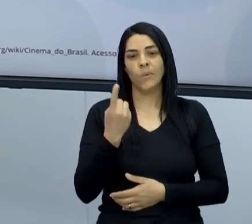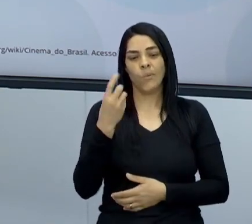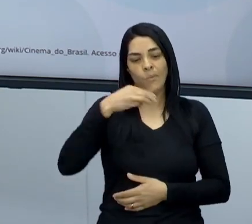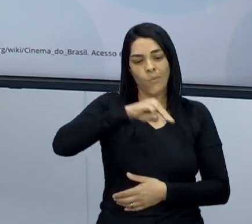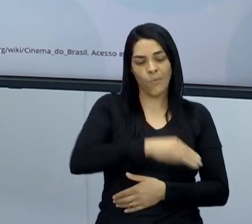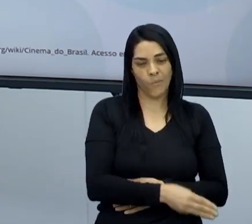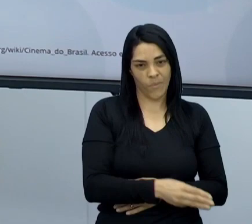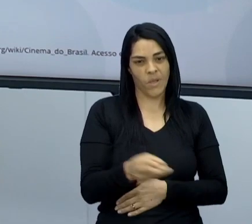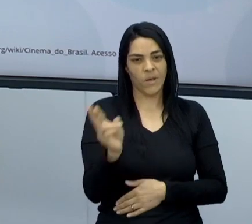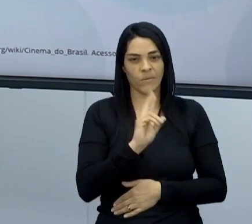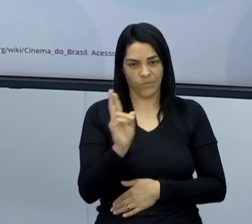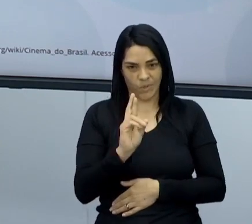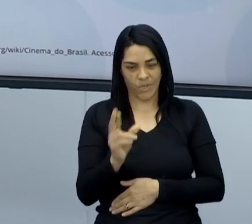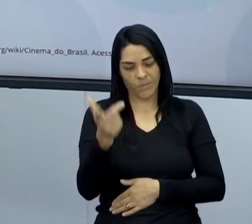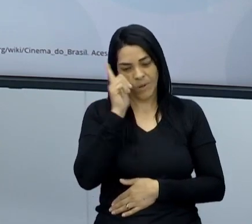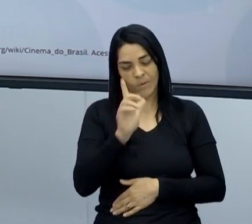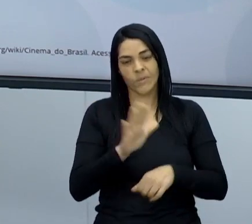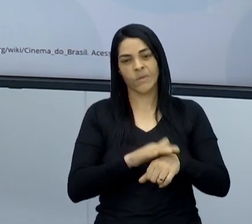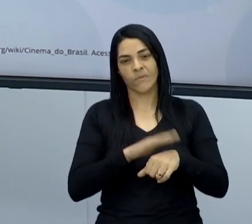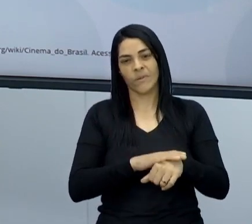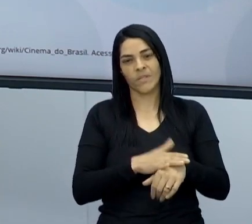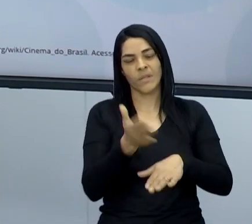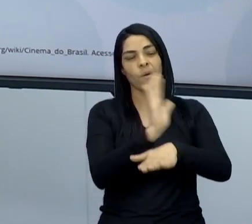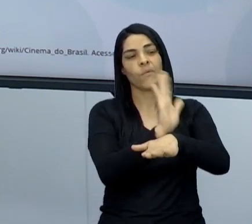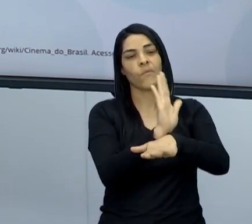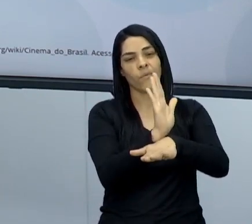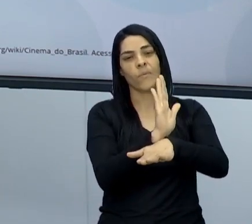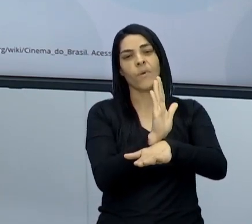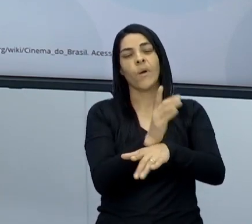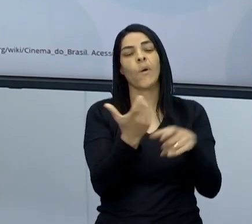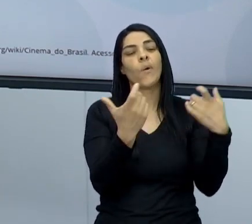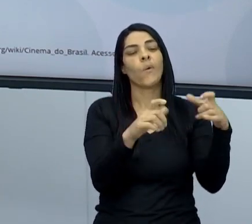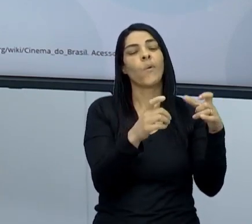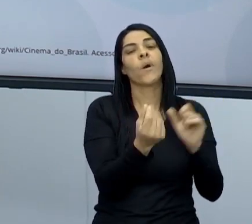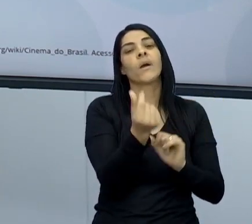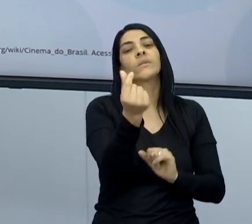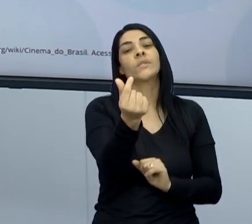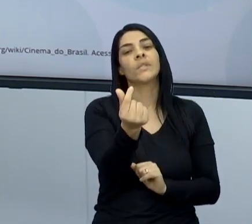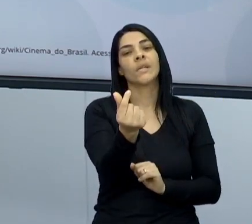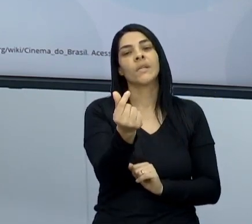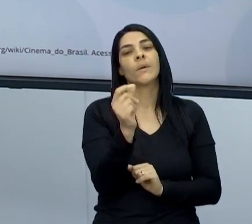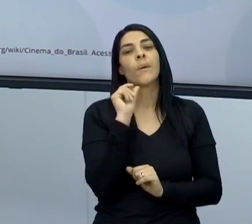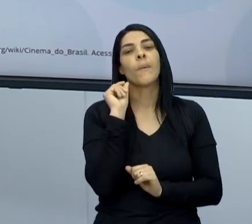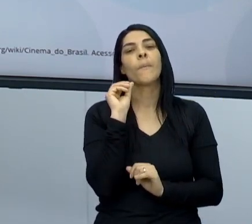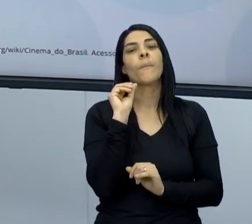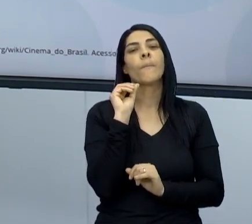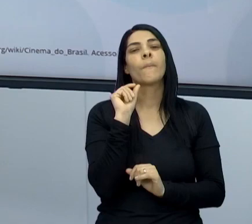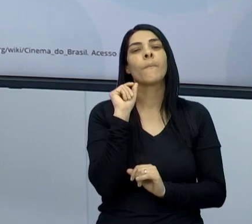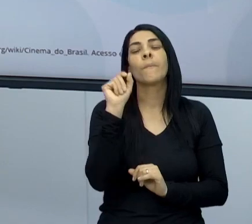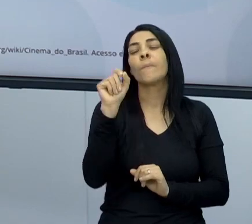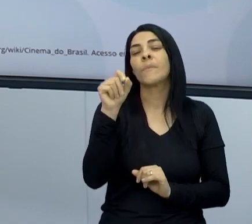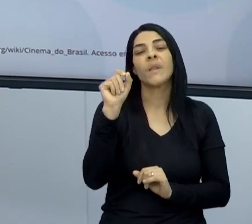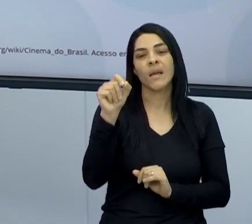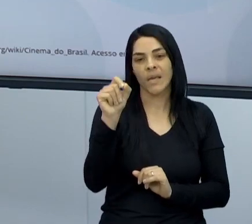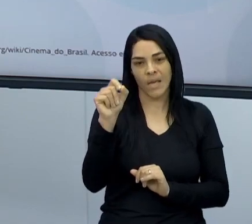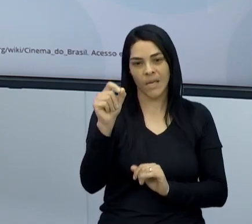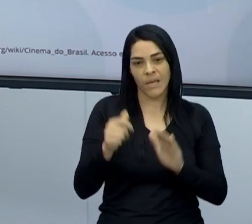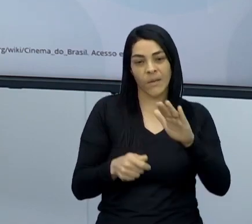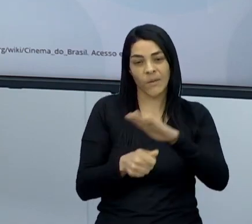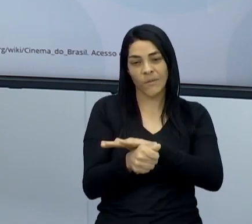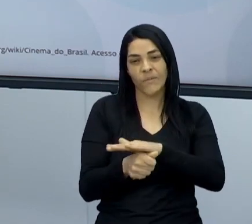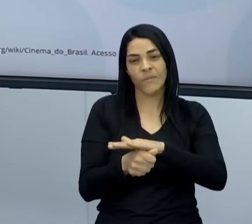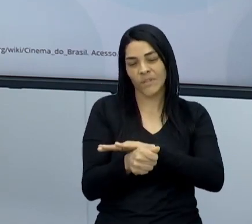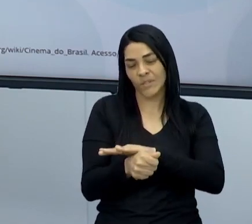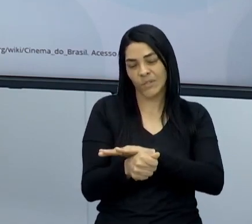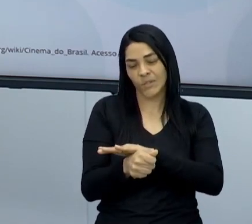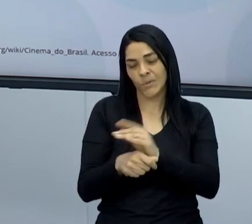fazer um filme. Quem fazia, para onde esse dinheiro? Para quem onde era investido? Qual